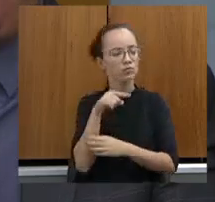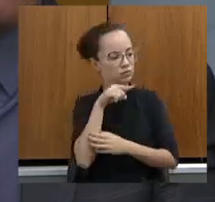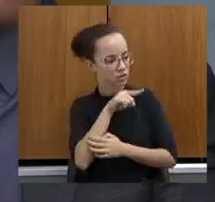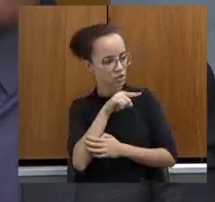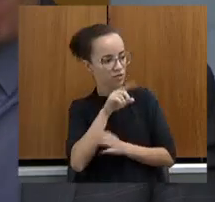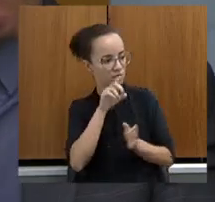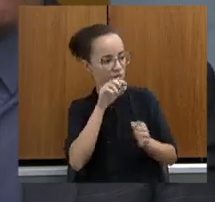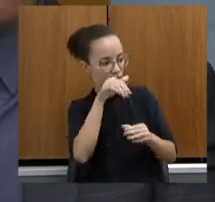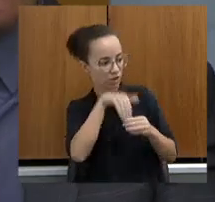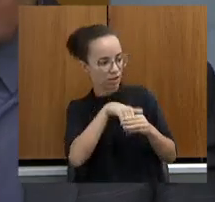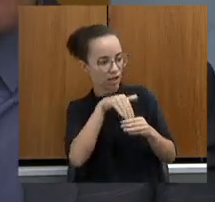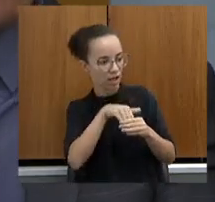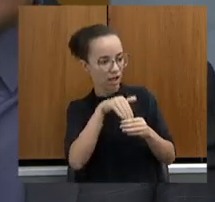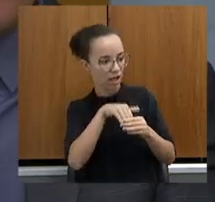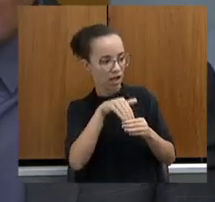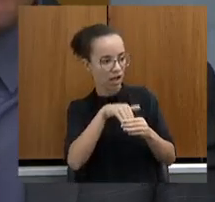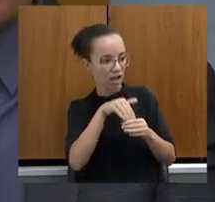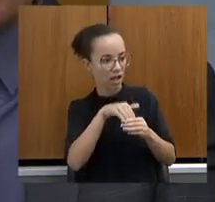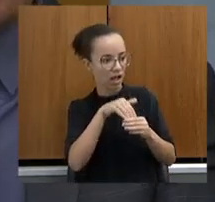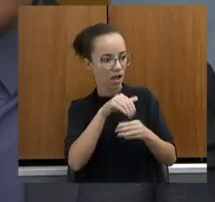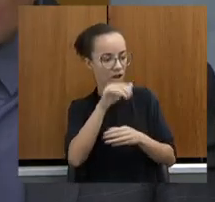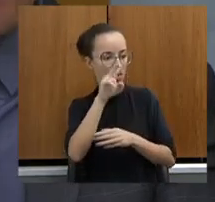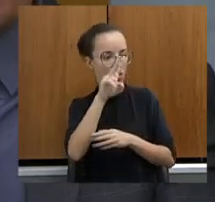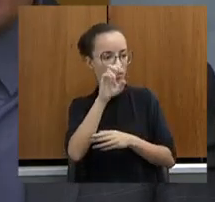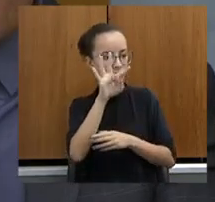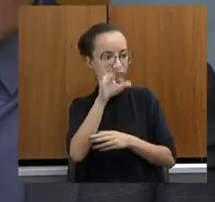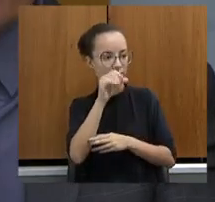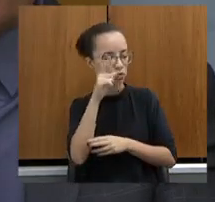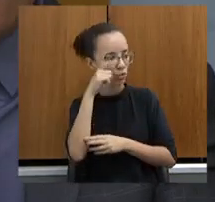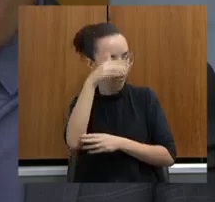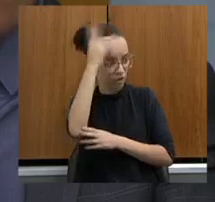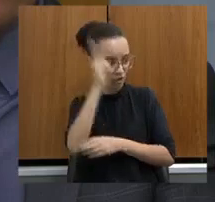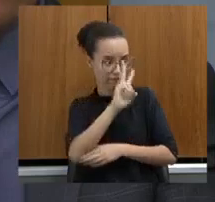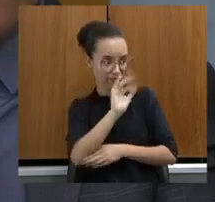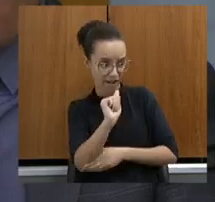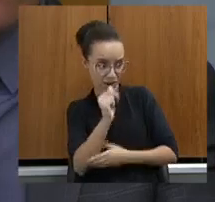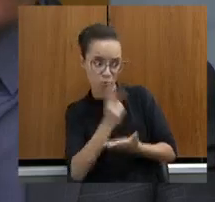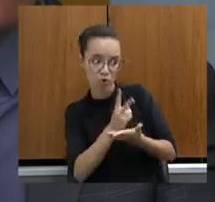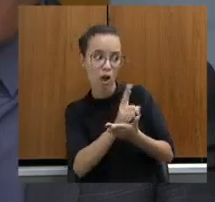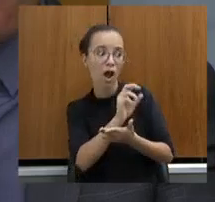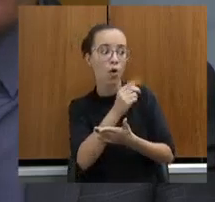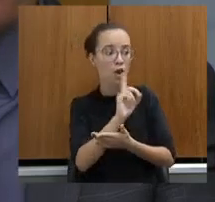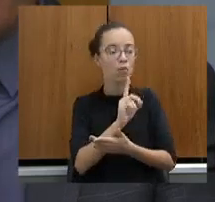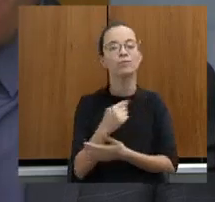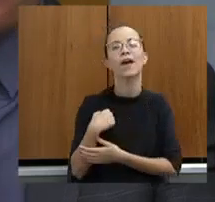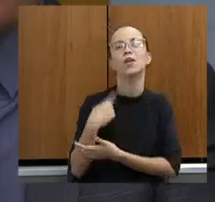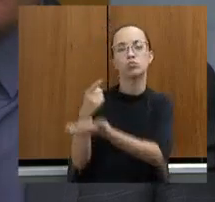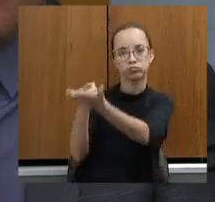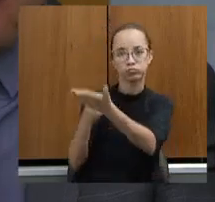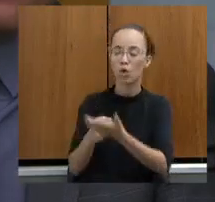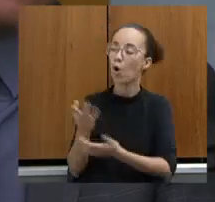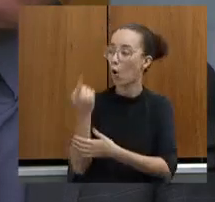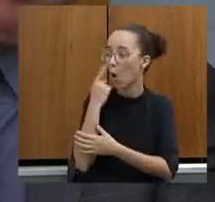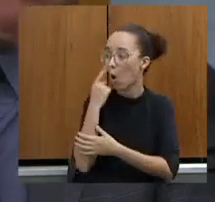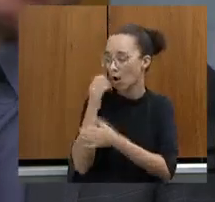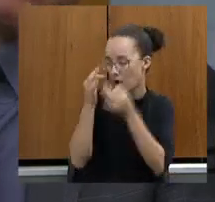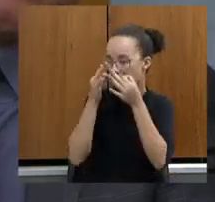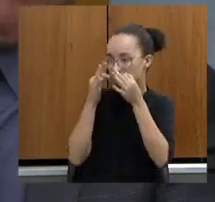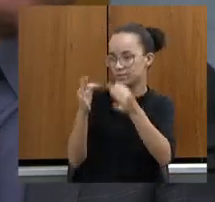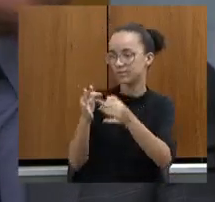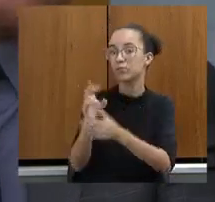a manutenção do veto ou vai derrubar o veto Governador eu os convidei para uma conversa e disse eles Olha presta atenção